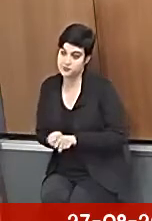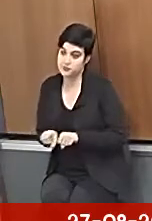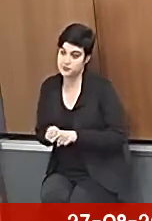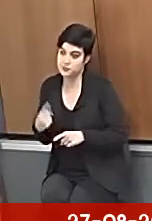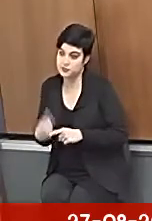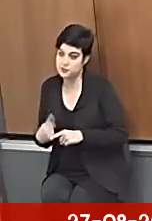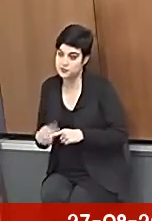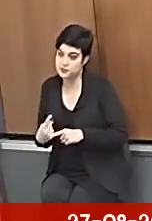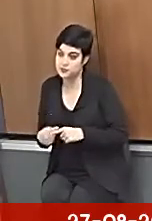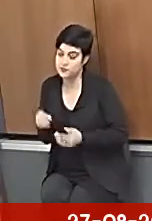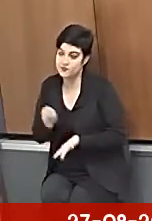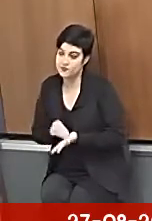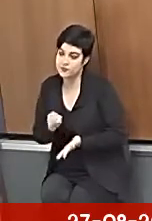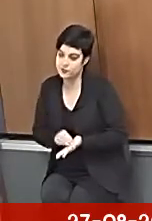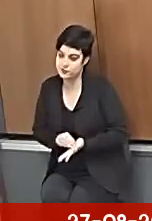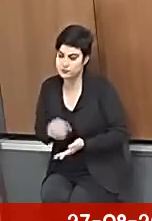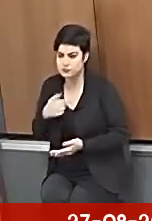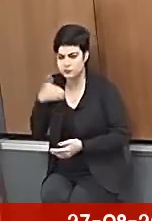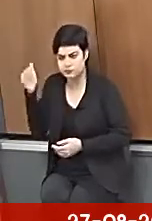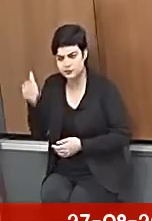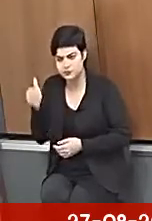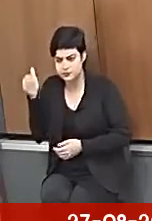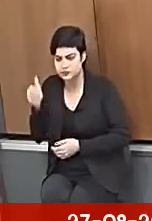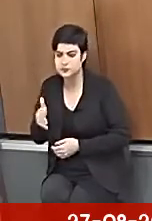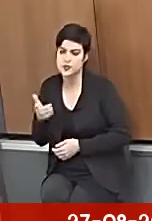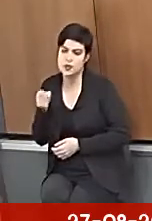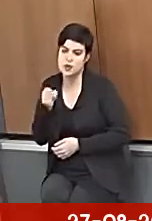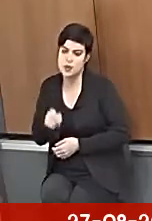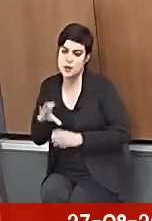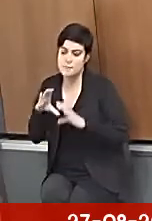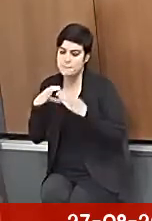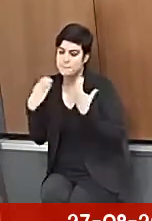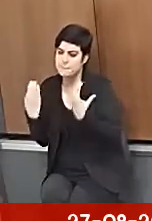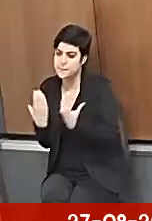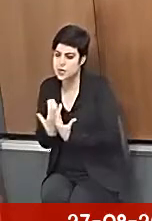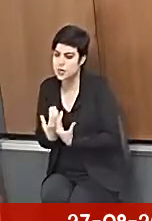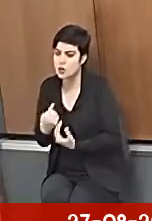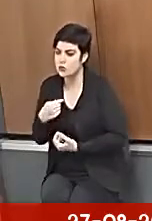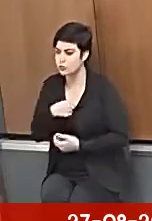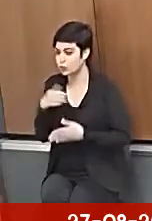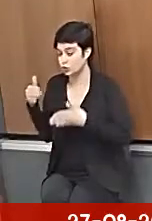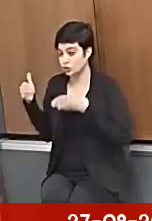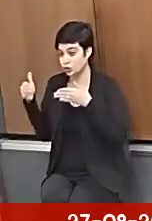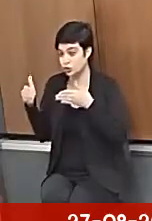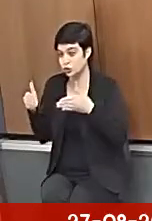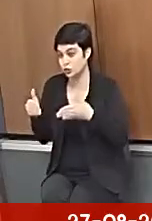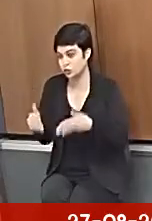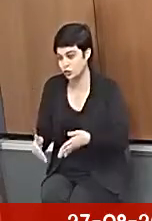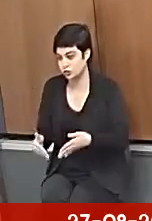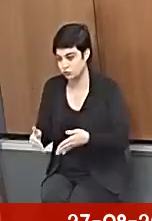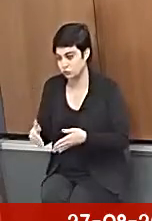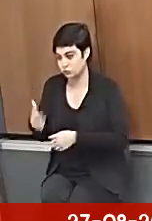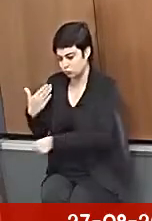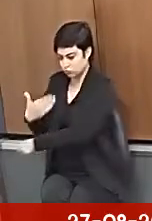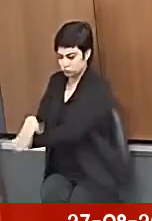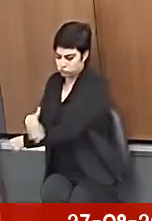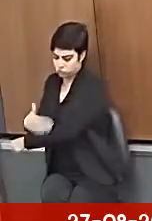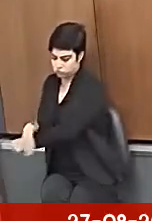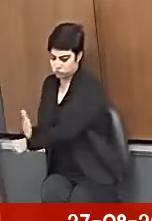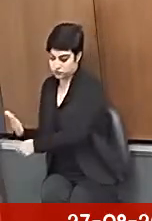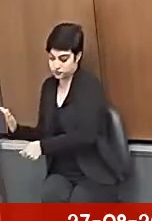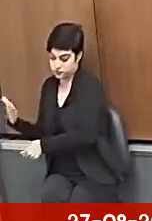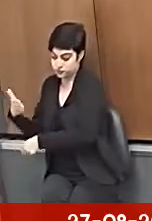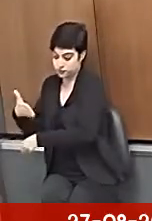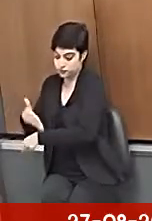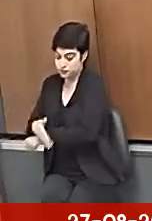como torcedor do atlético quando vão mineirão eu tenho eu tenho como praxe chegar também pela catalão entre por ali e eu tenho